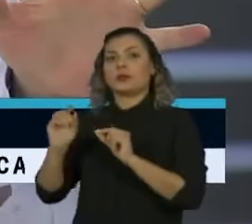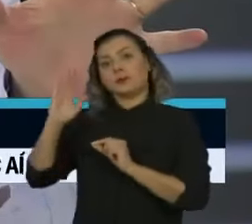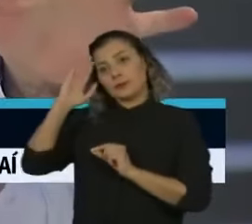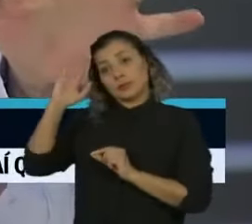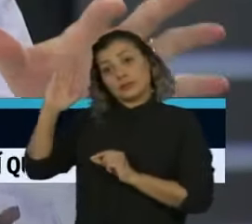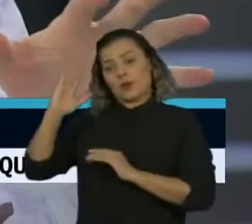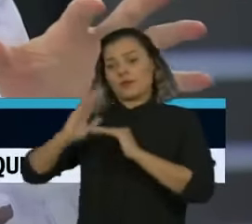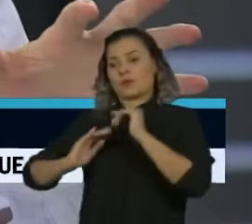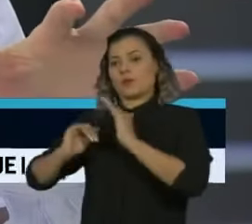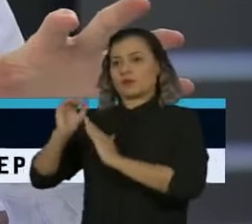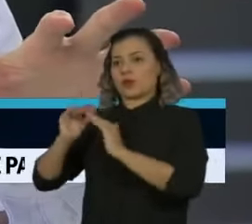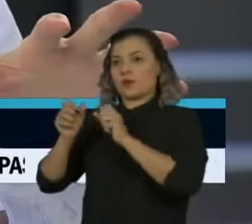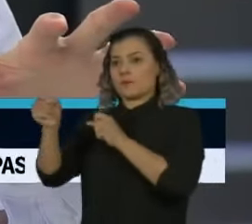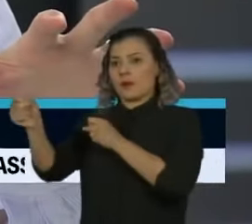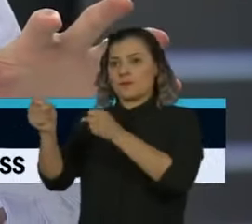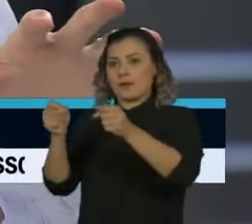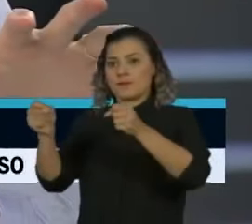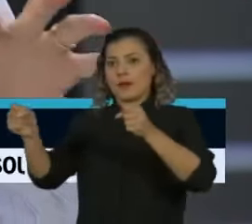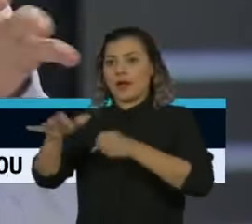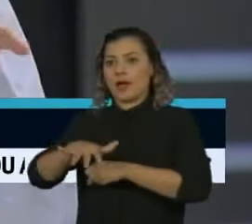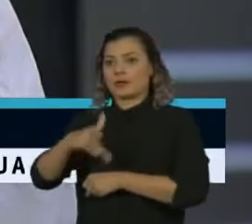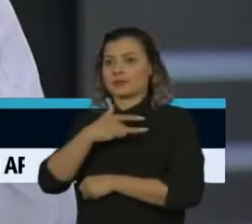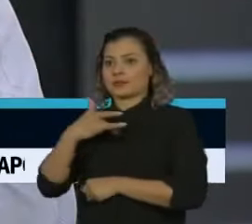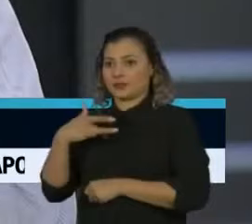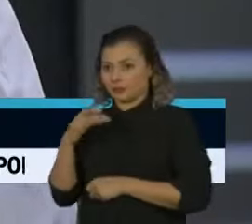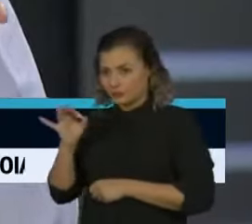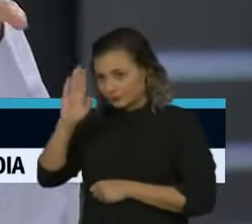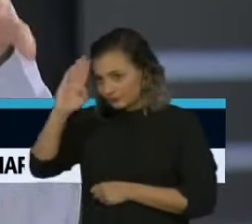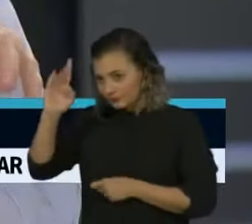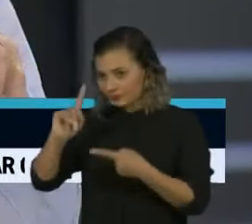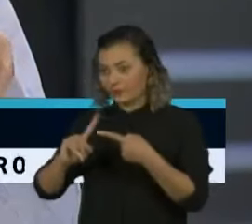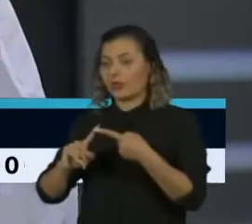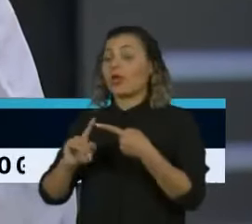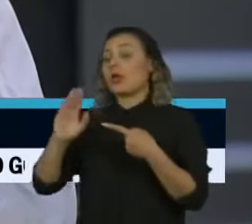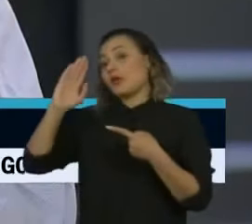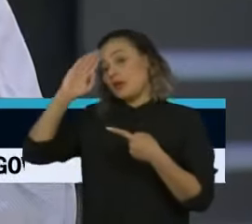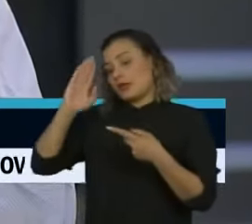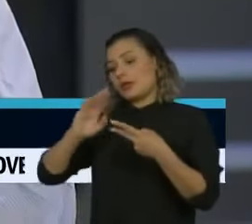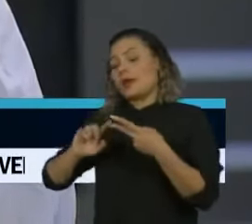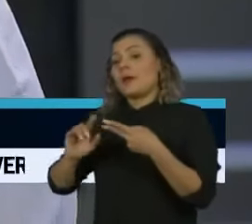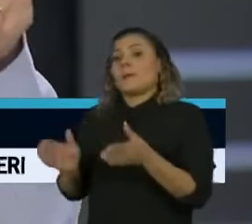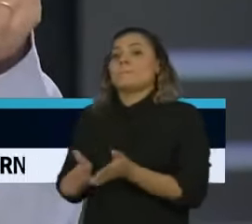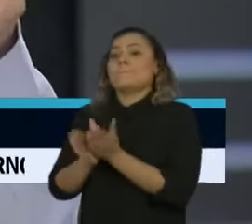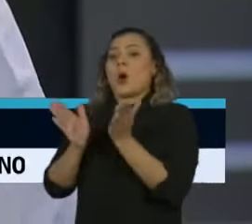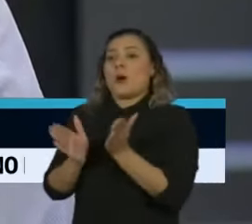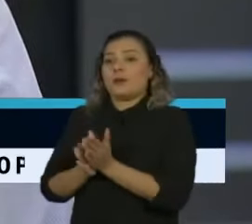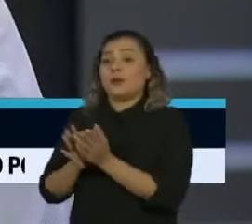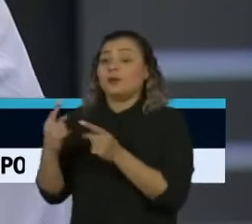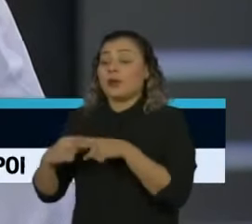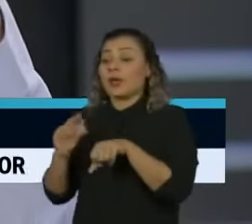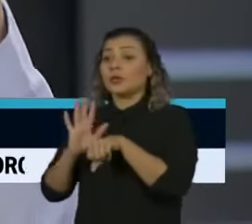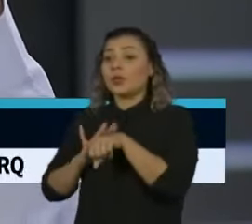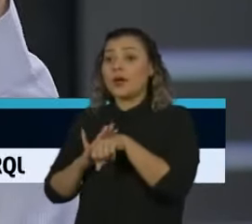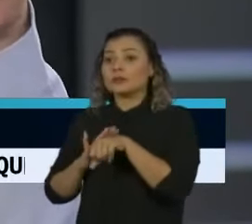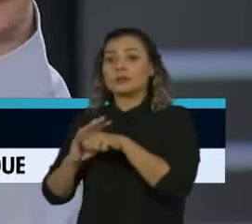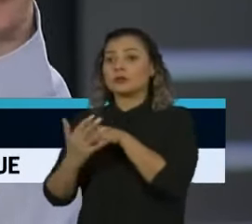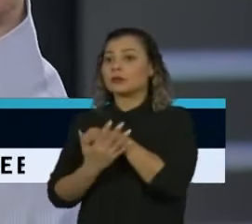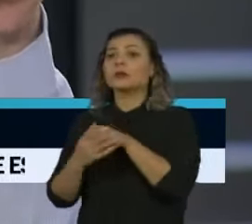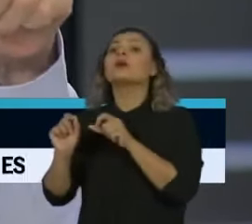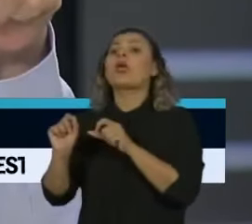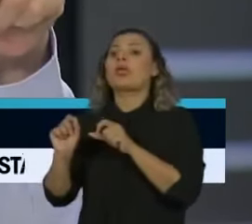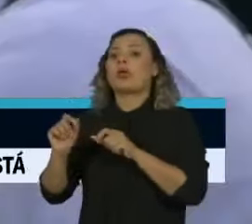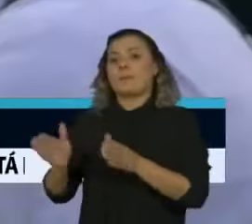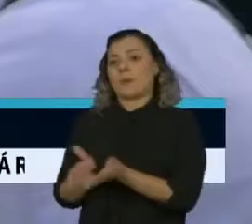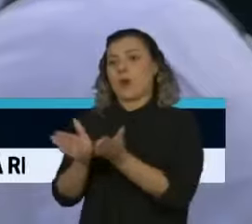por profissionais, seriam os profissionais da saúde. E as áreas que forem mais pobres, porque essa doença está pegando mais as